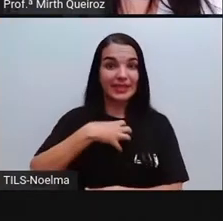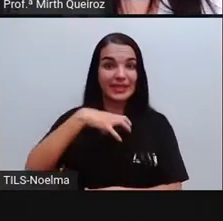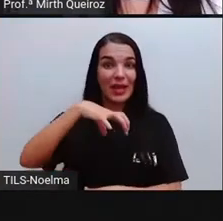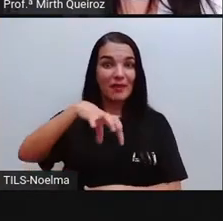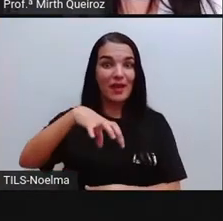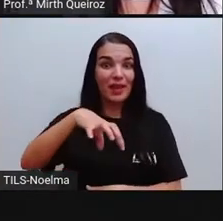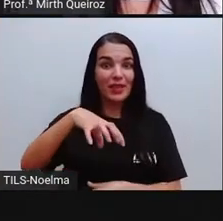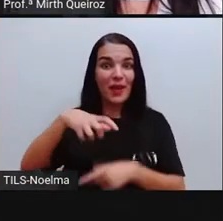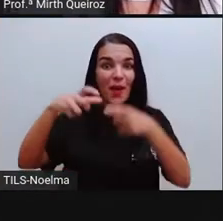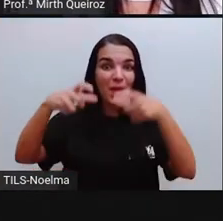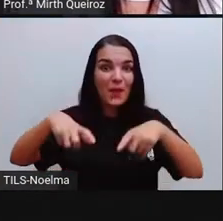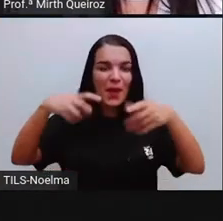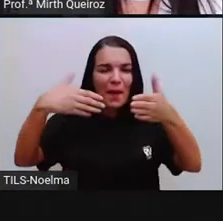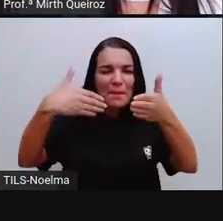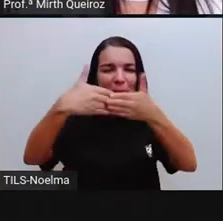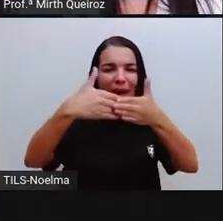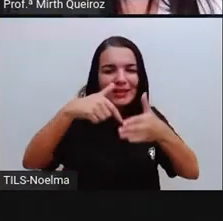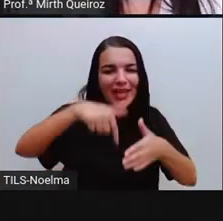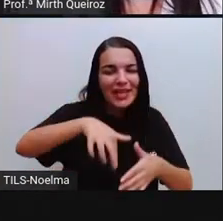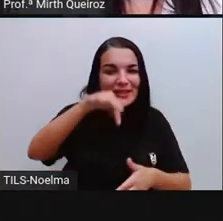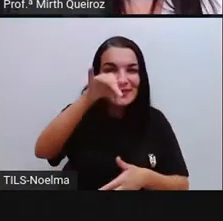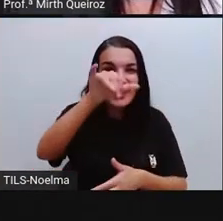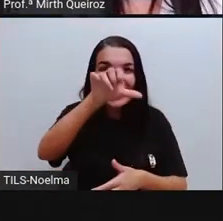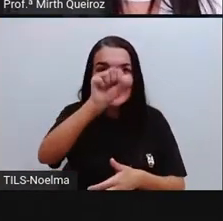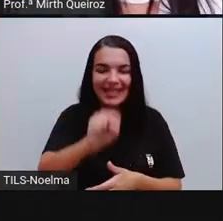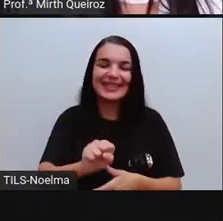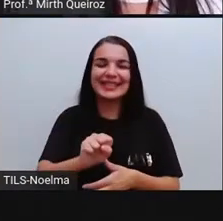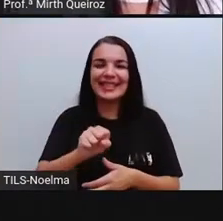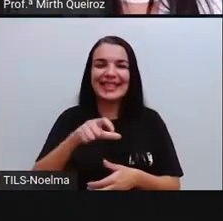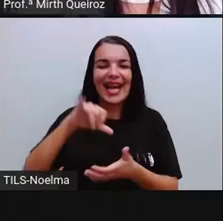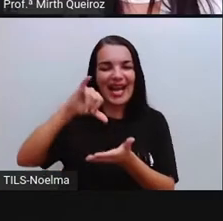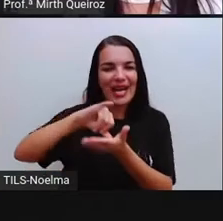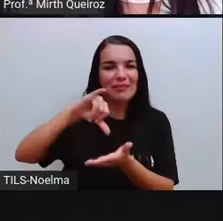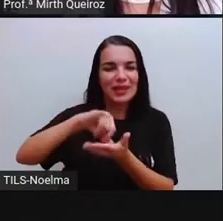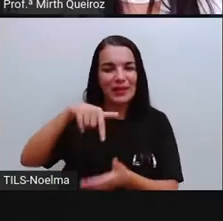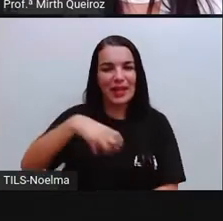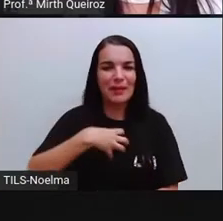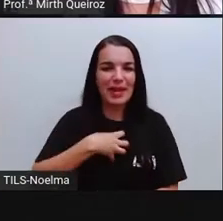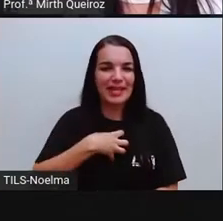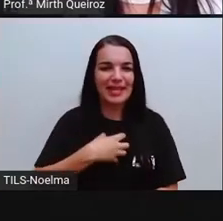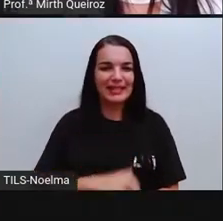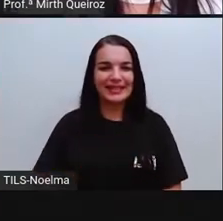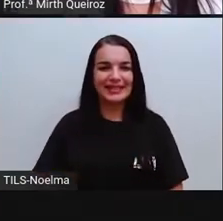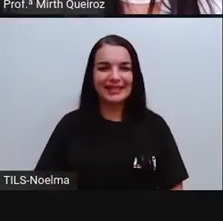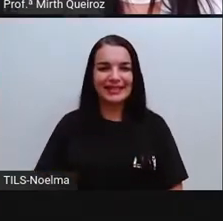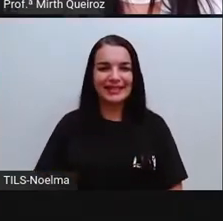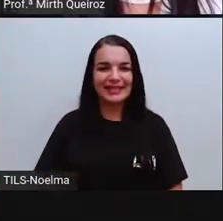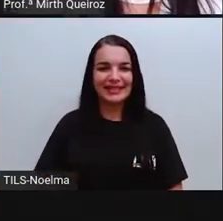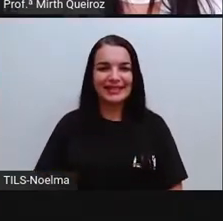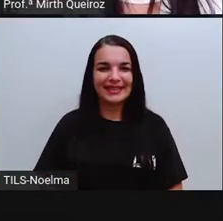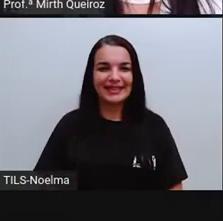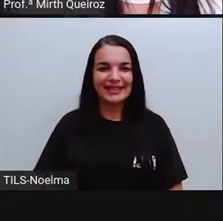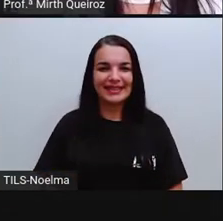que é um local que está bem próximo da gente, a nossa capital. Vamos lá?